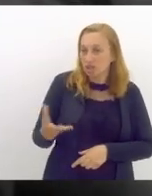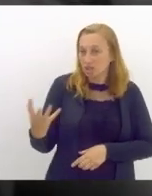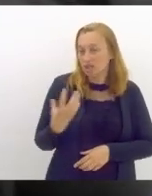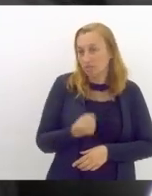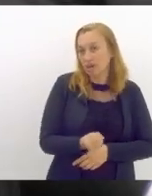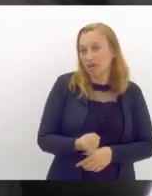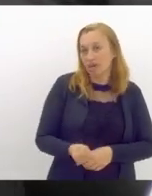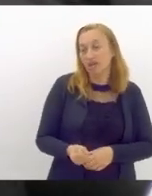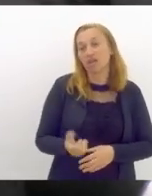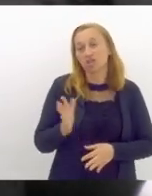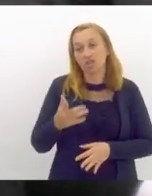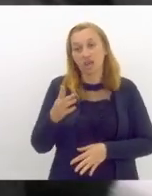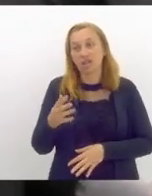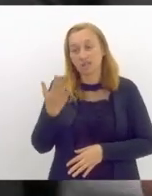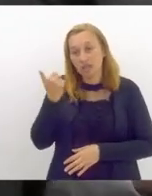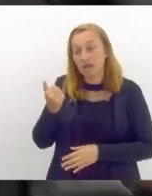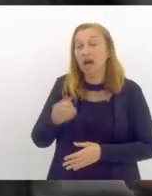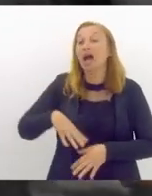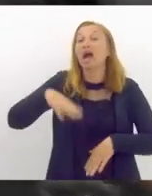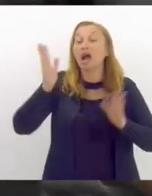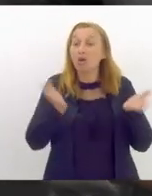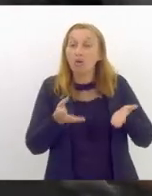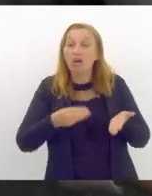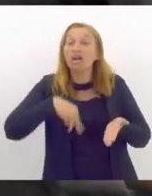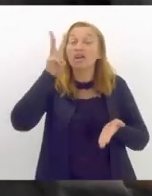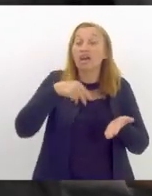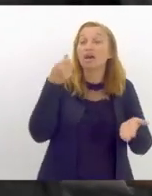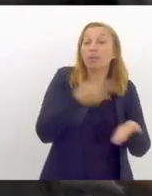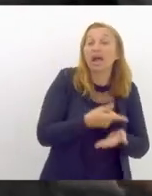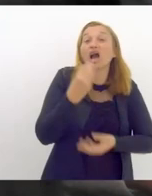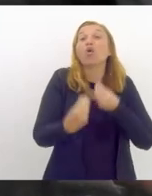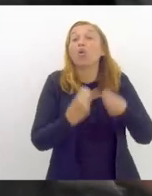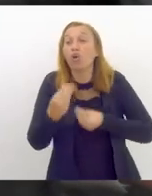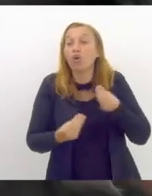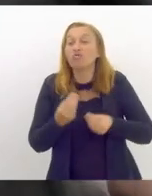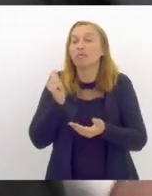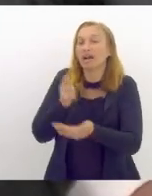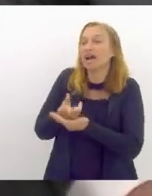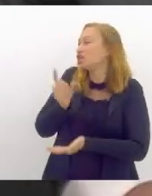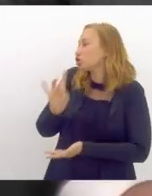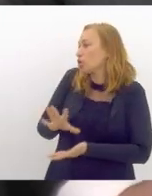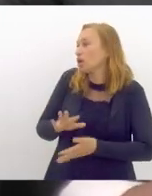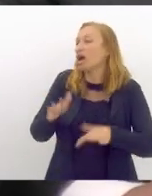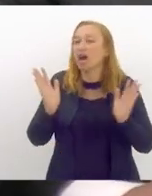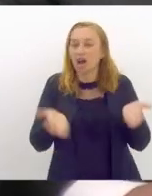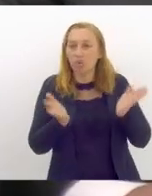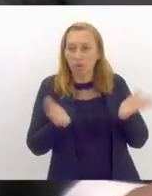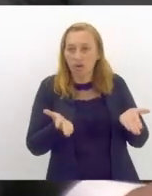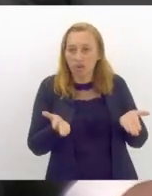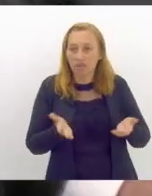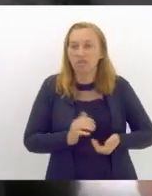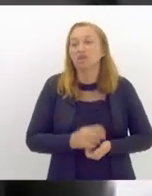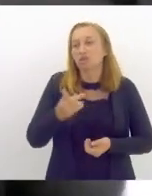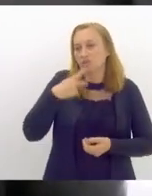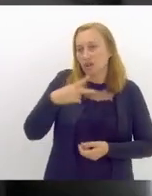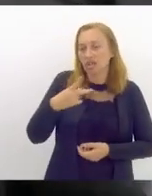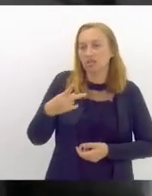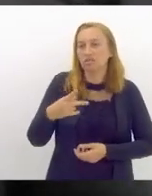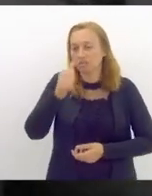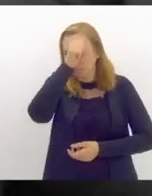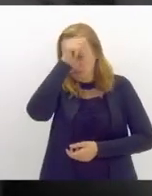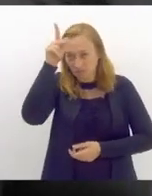e agora precisa ser ouvido quem vai pagar e se concorda como vai pagar é só isso agora eu tô falando do prefeito